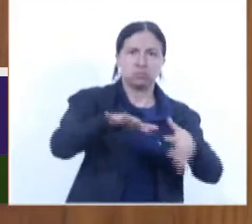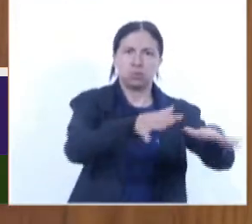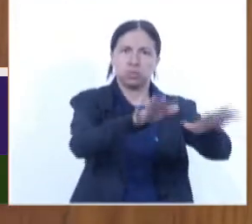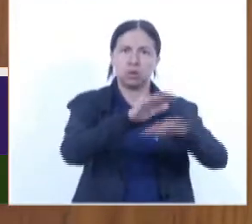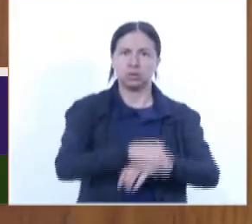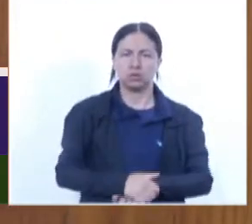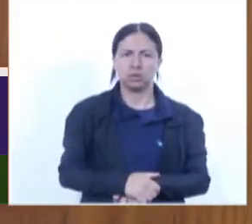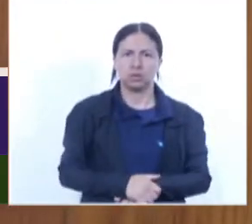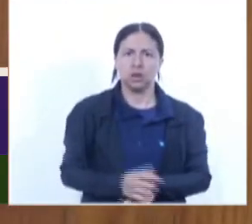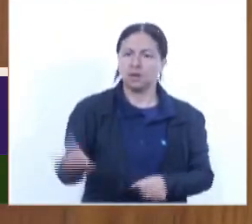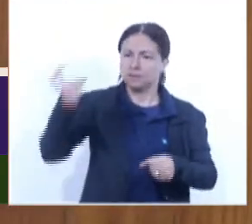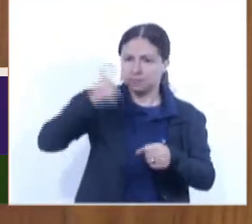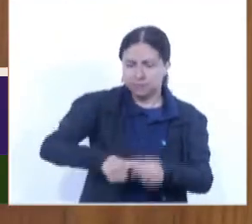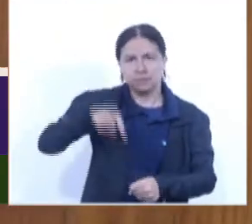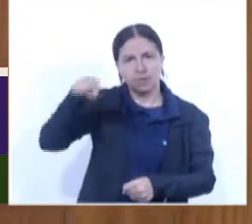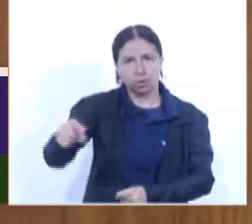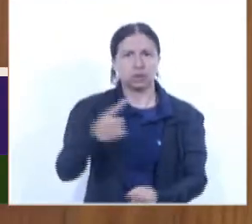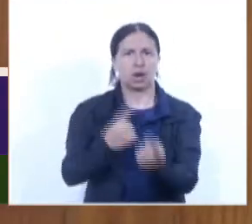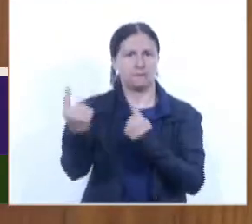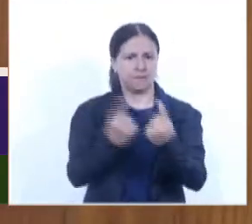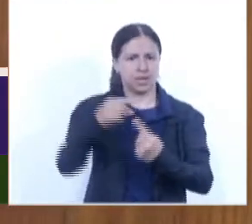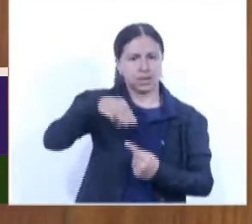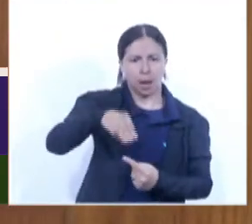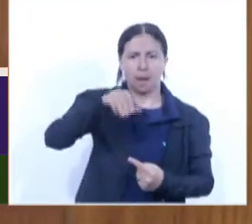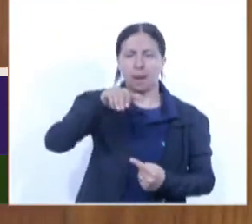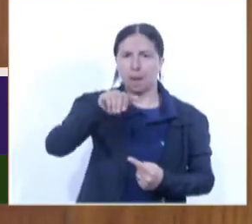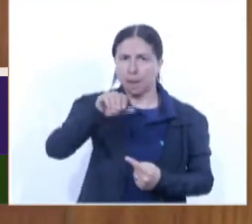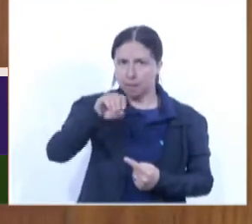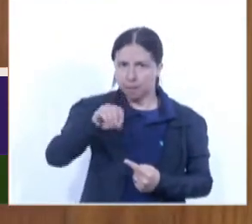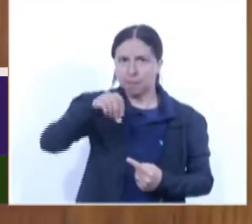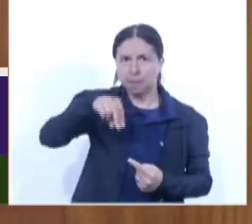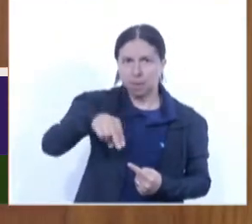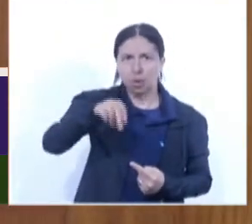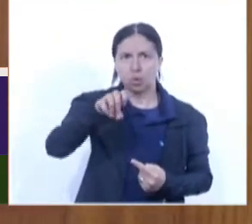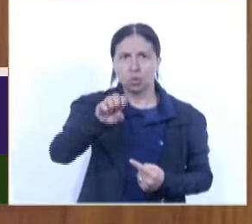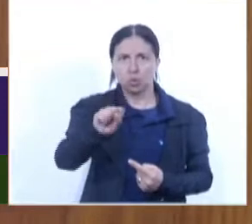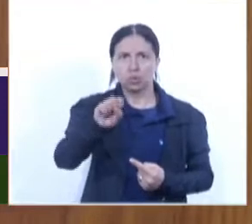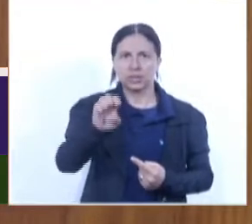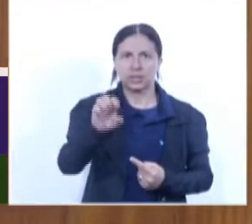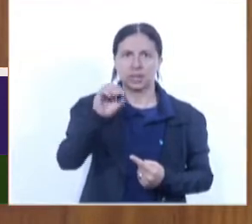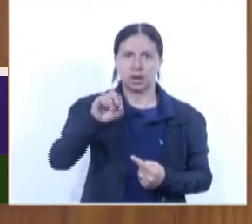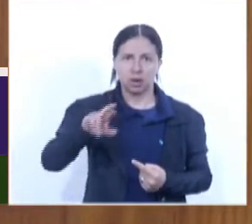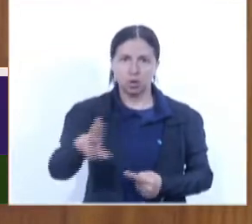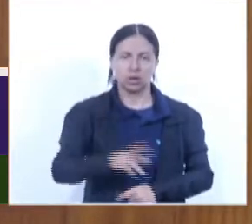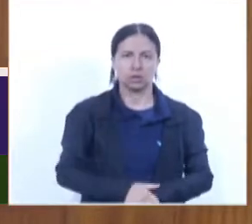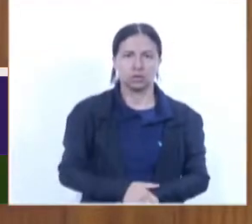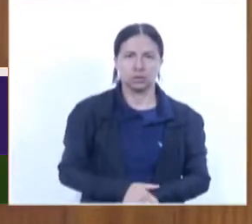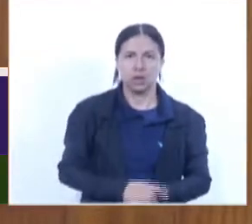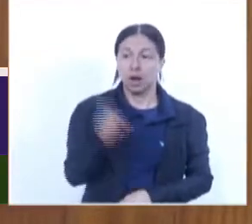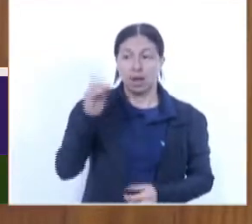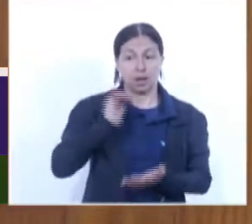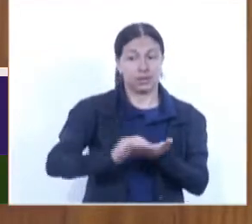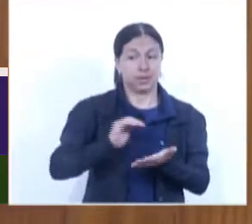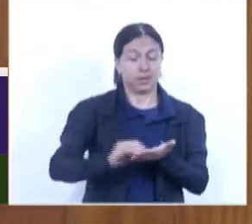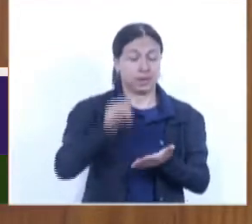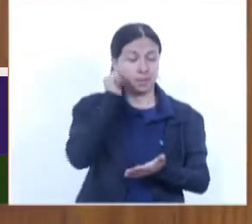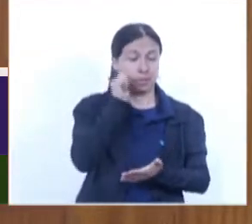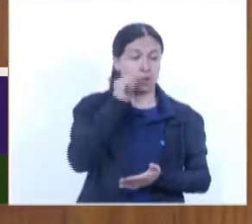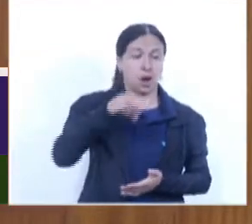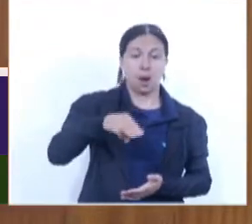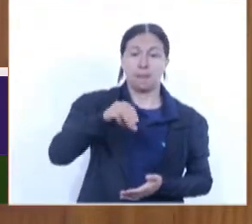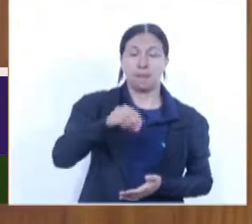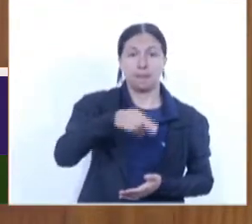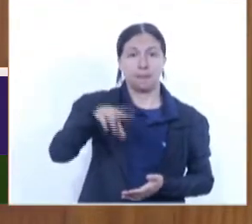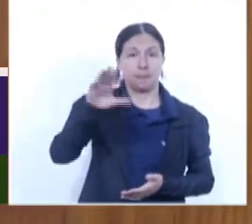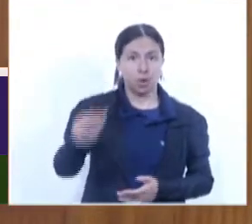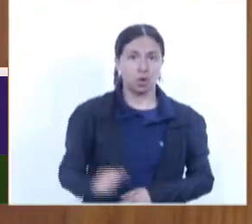para Avenida Monsenhor Eduardo não se dá para colocar a Mônica deves tem que refletir a secretaria de cultura e